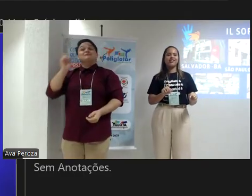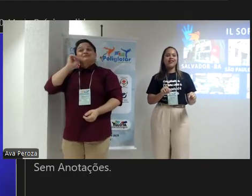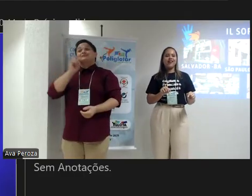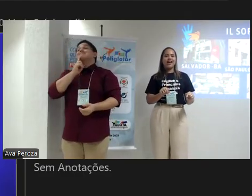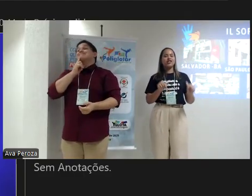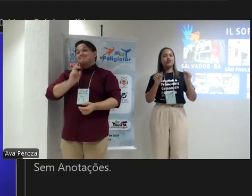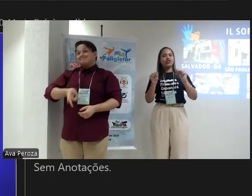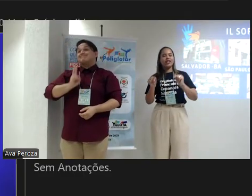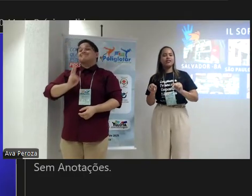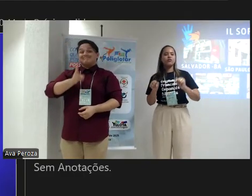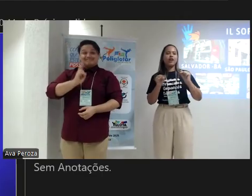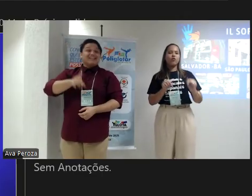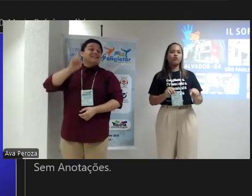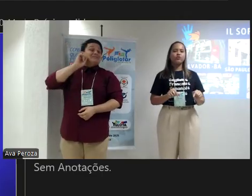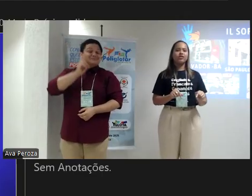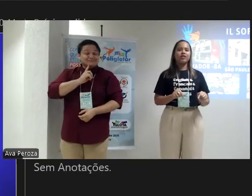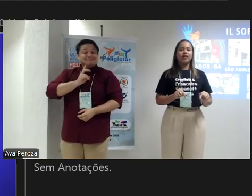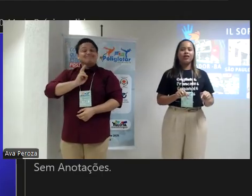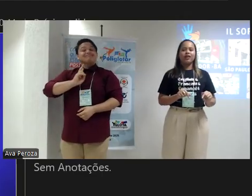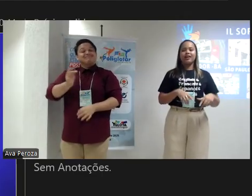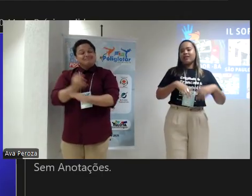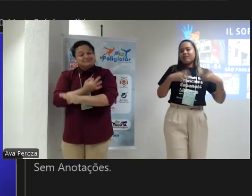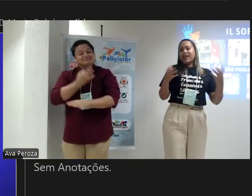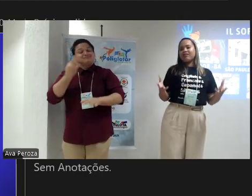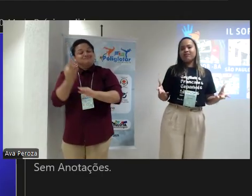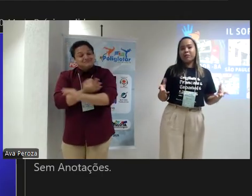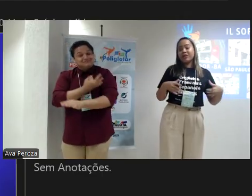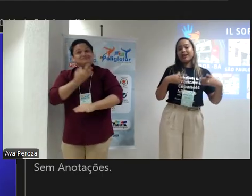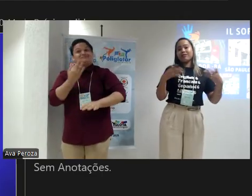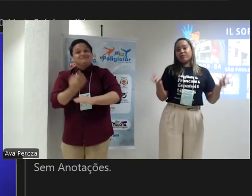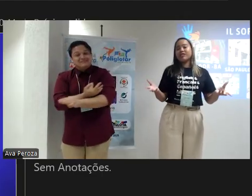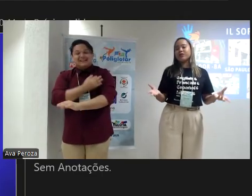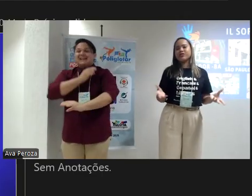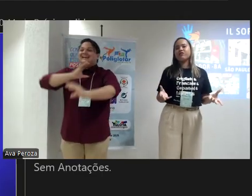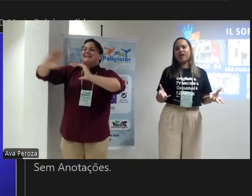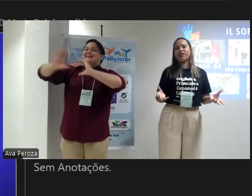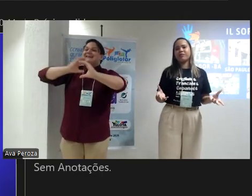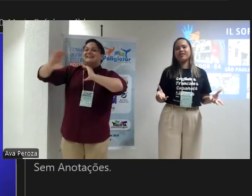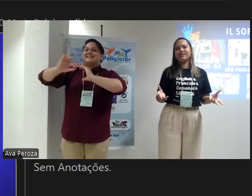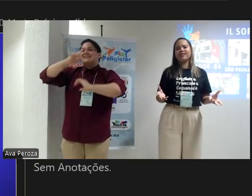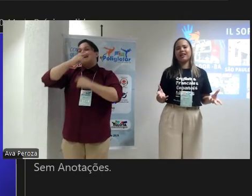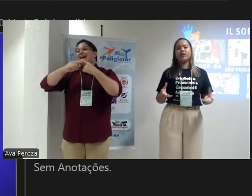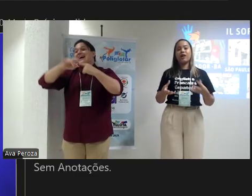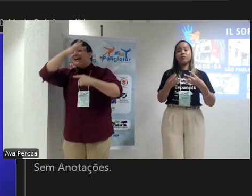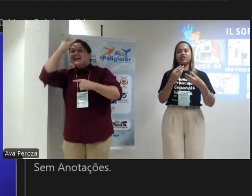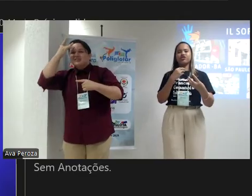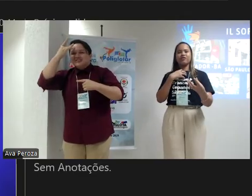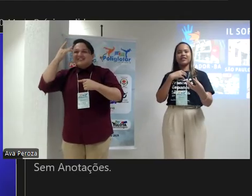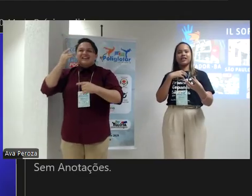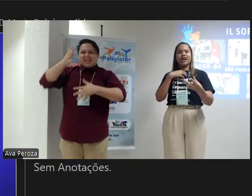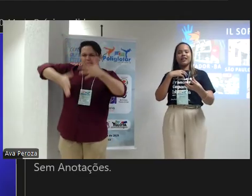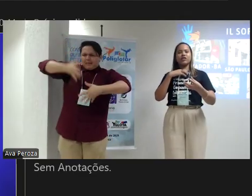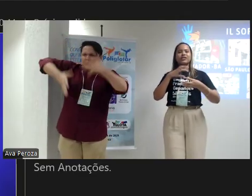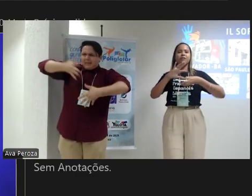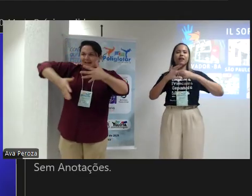dias. Eles utilizam os recursos que tem, é porque muitas pessoas não falam Libras. Então, é como se a gente